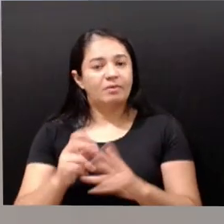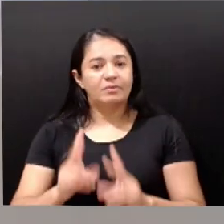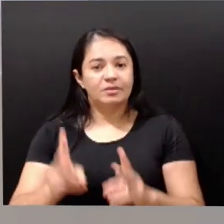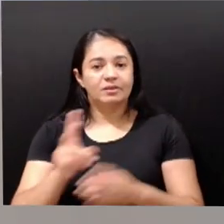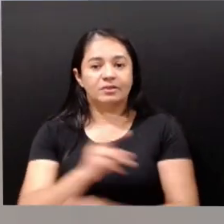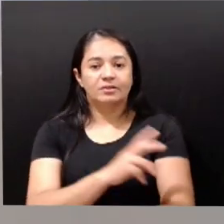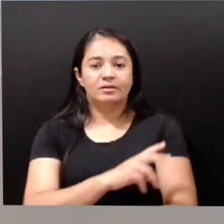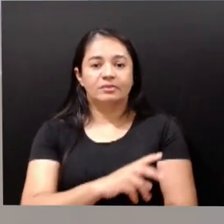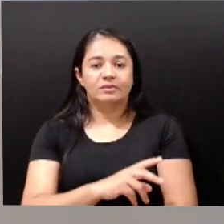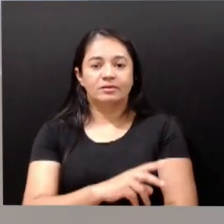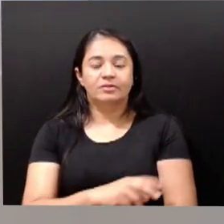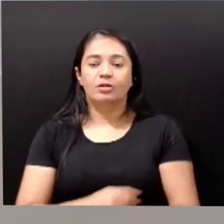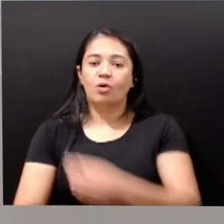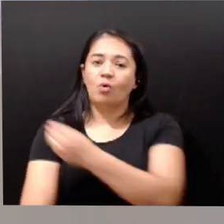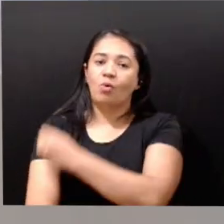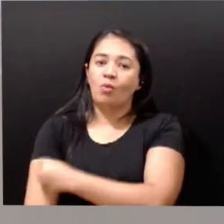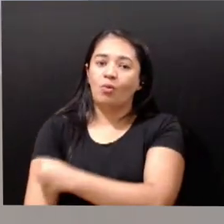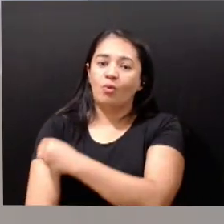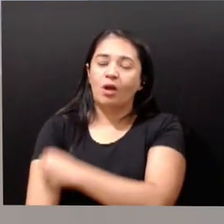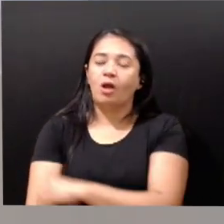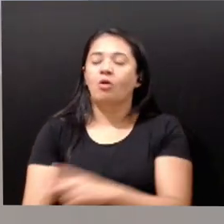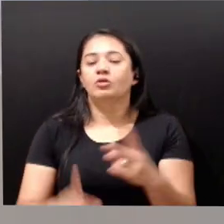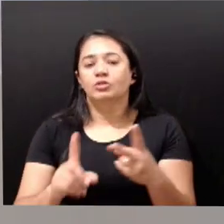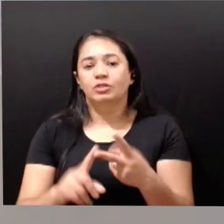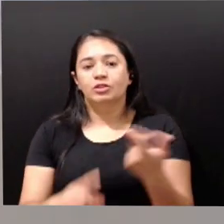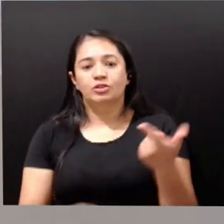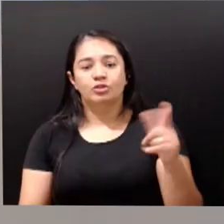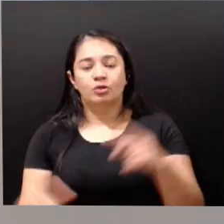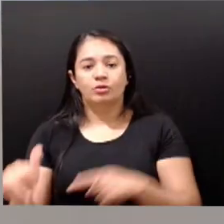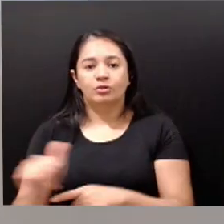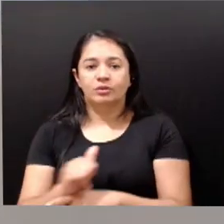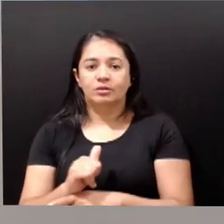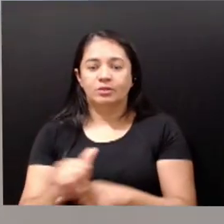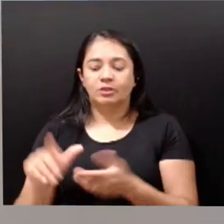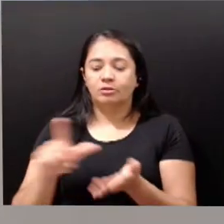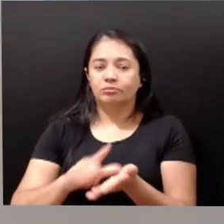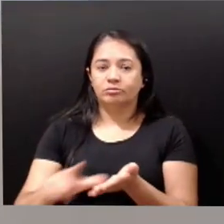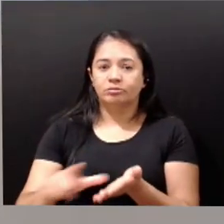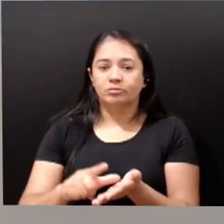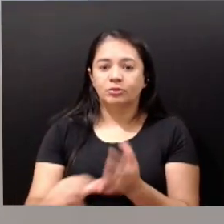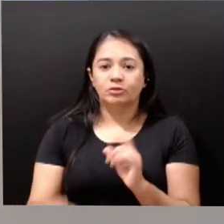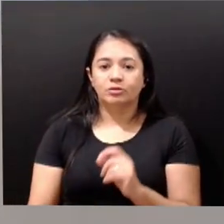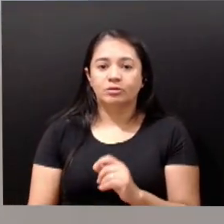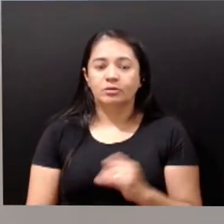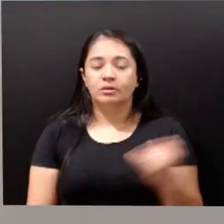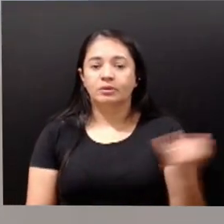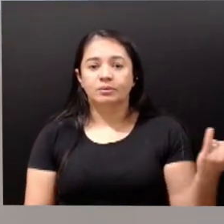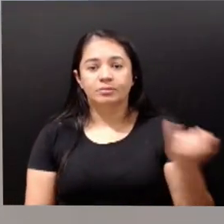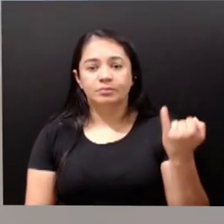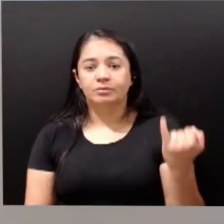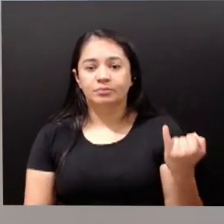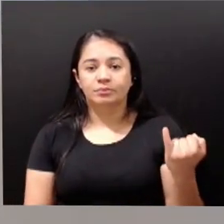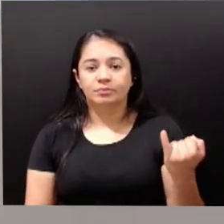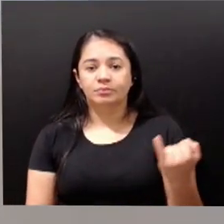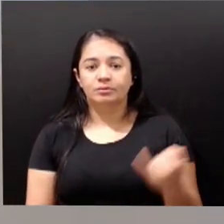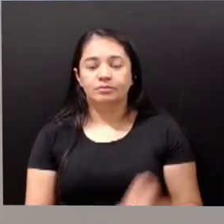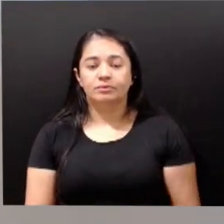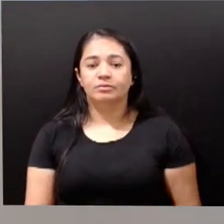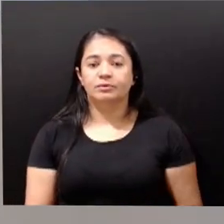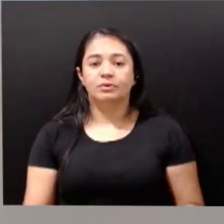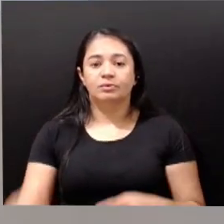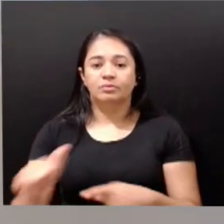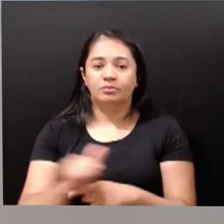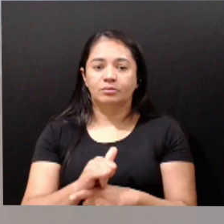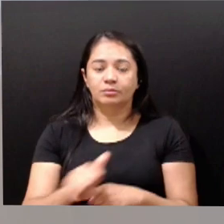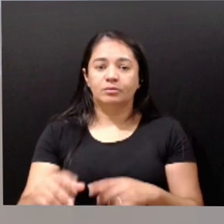sempre, né? O uso do álcool gel, e não só do álcool gel, de outras estratégias de limpeza, são super importantes